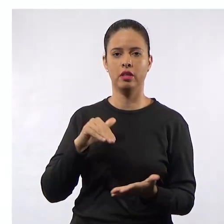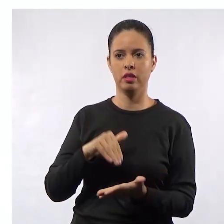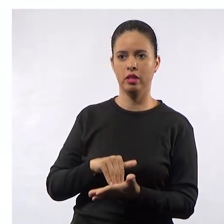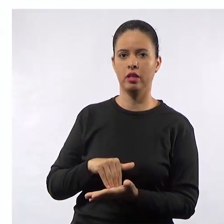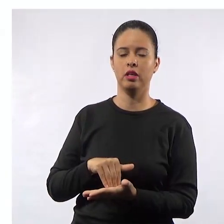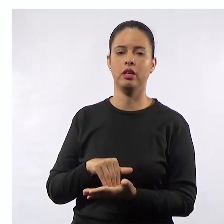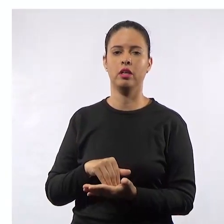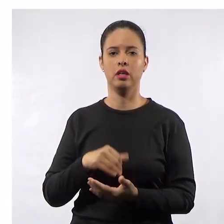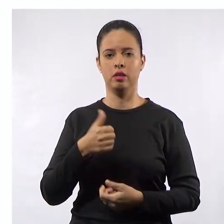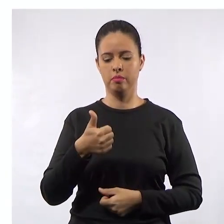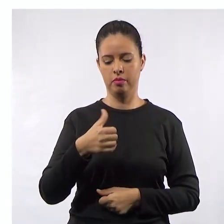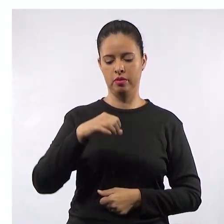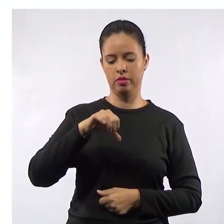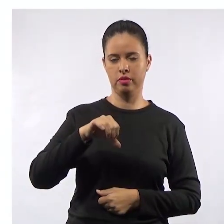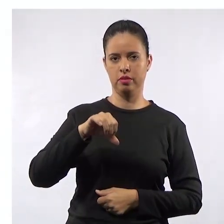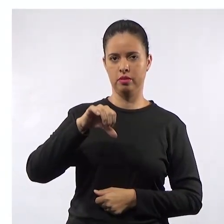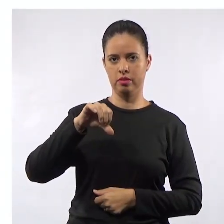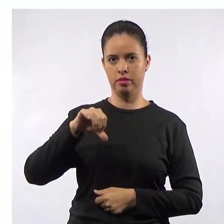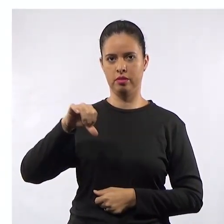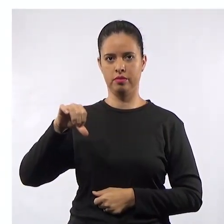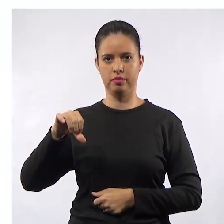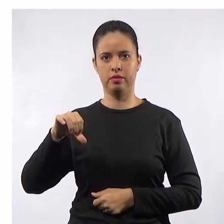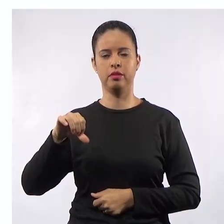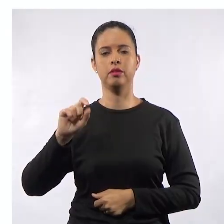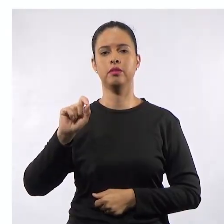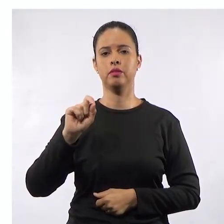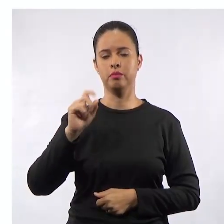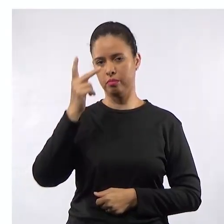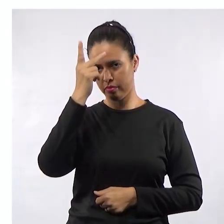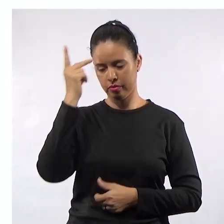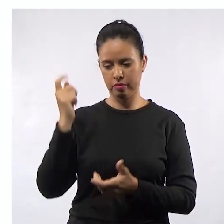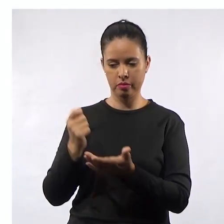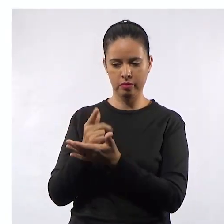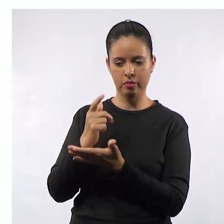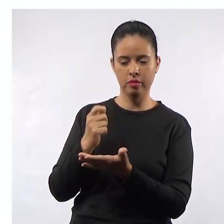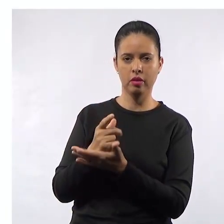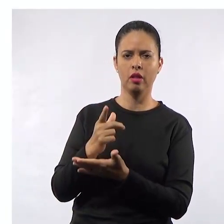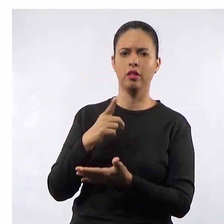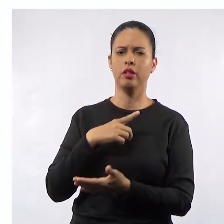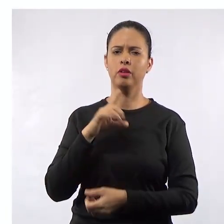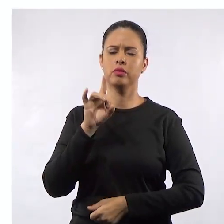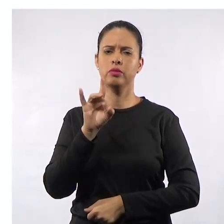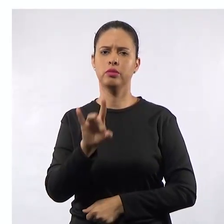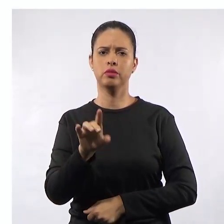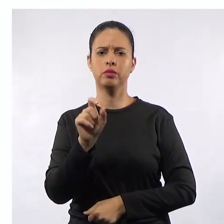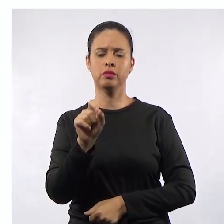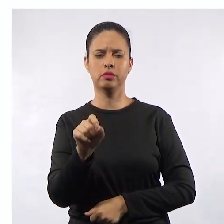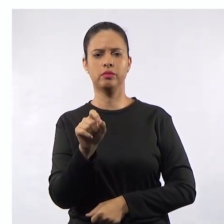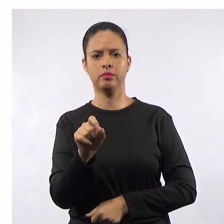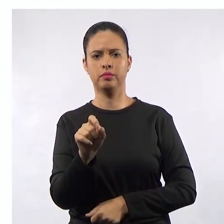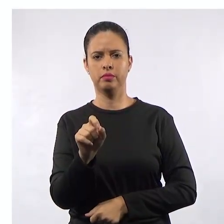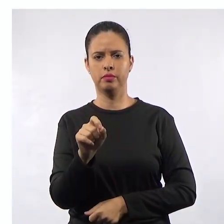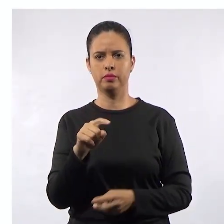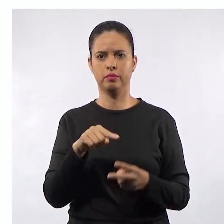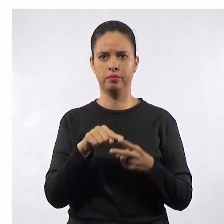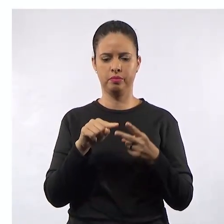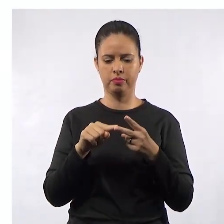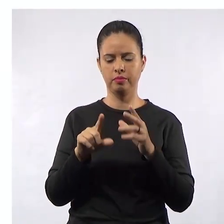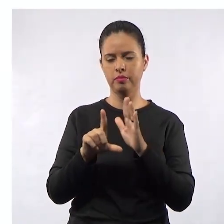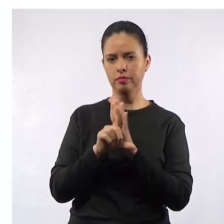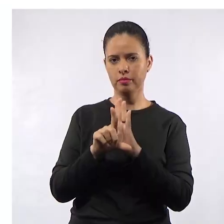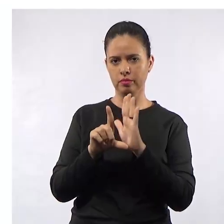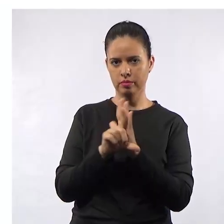1990, quem era adquirente de produtos e serviços no mercado de consumo brasileiro contava basicamente com